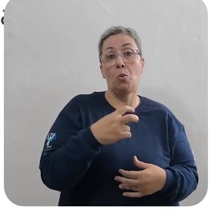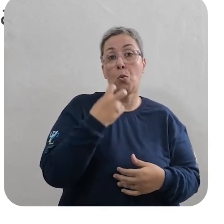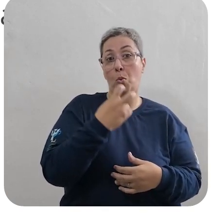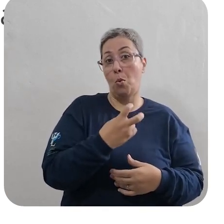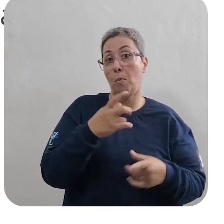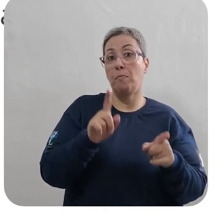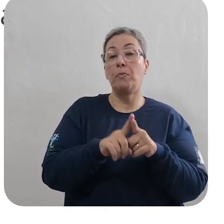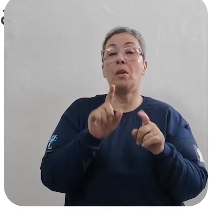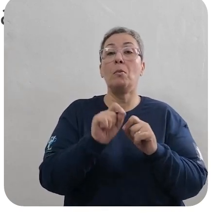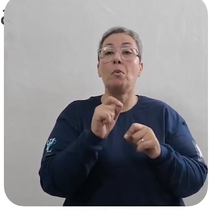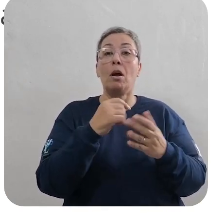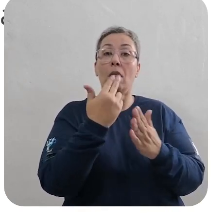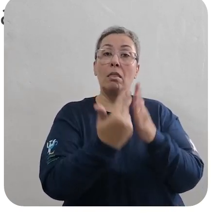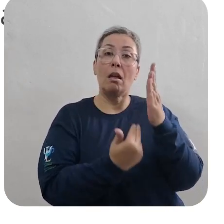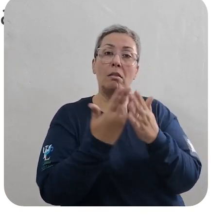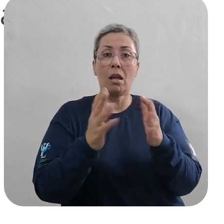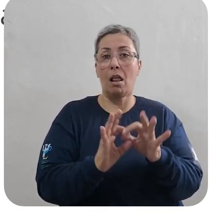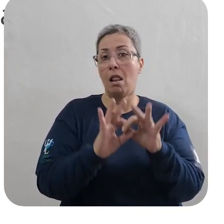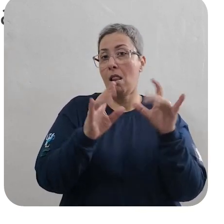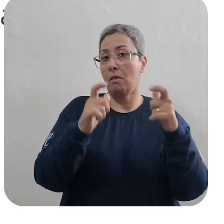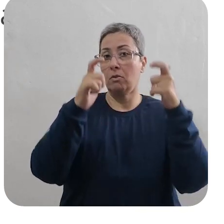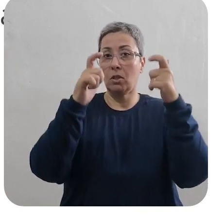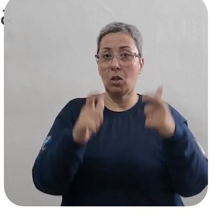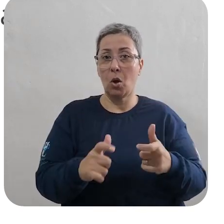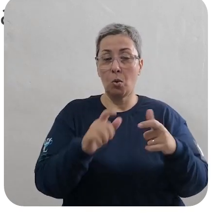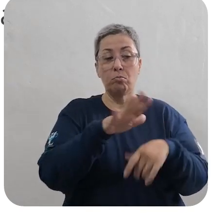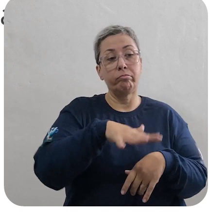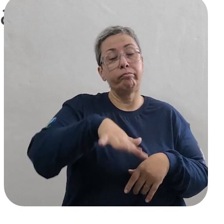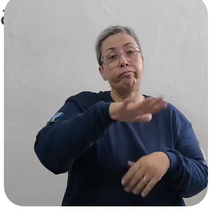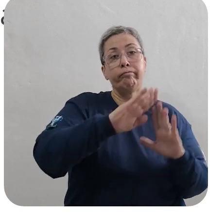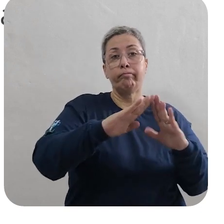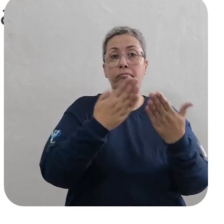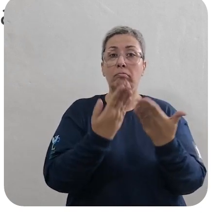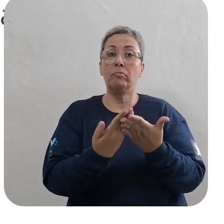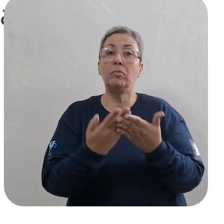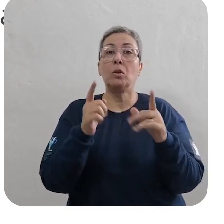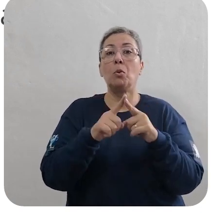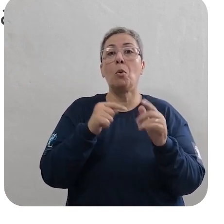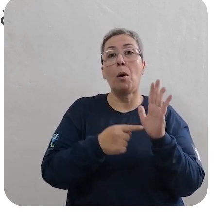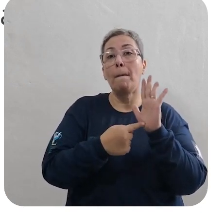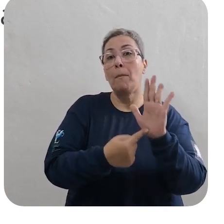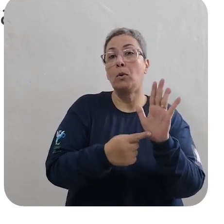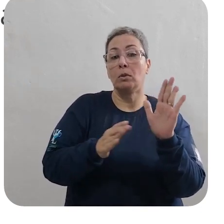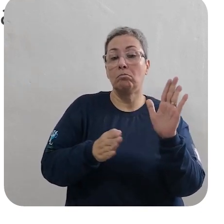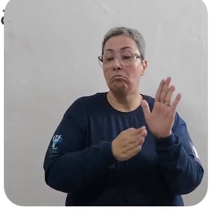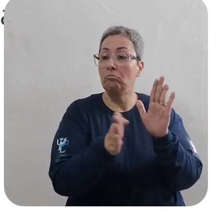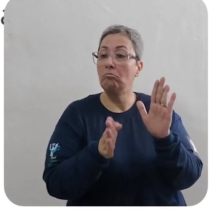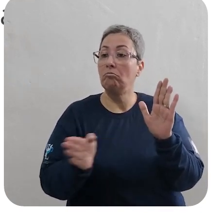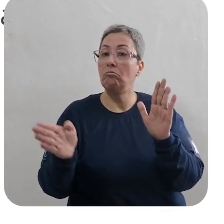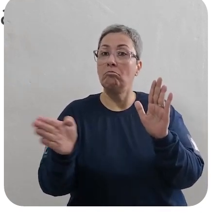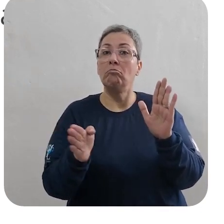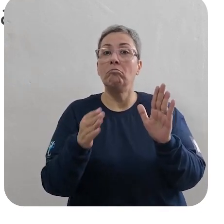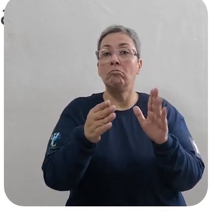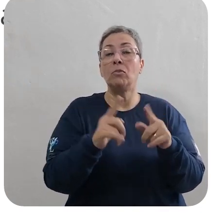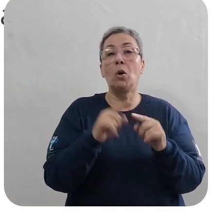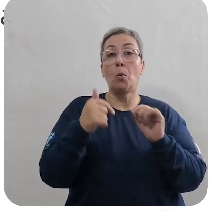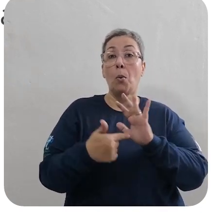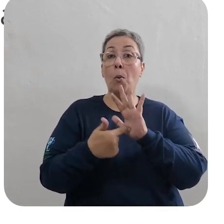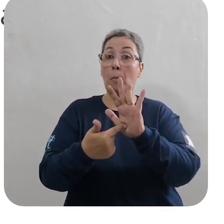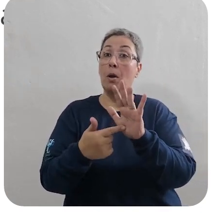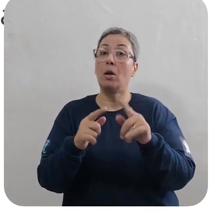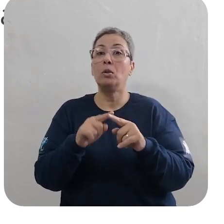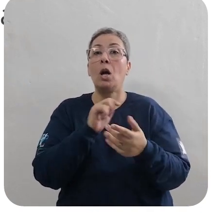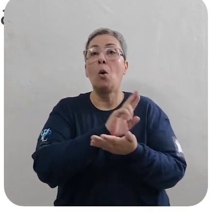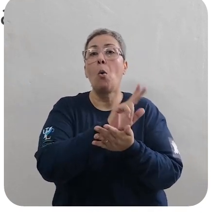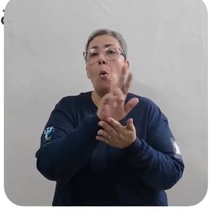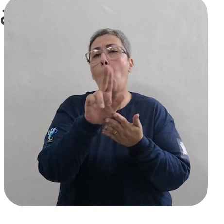oralmente. Desenhar livremente a localização dos espaços da escola, indicando os percursos.